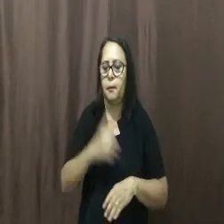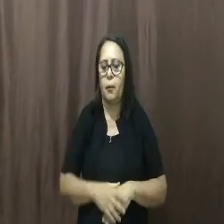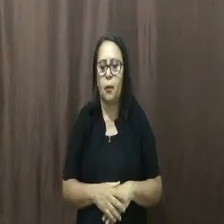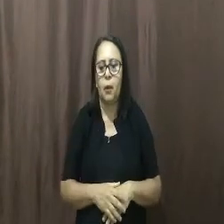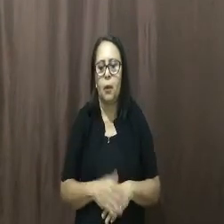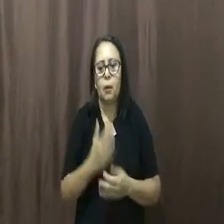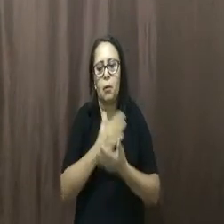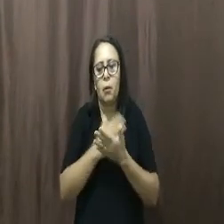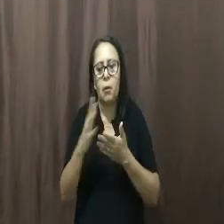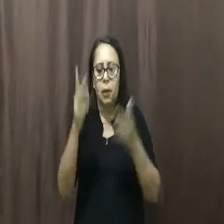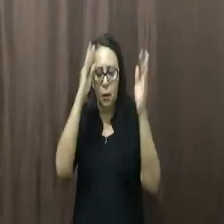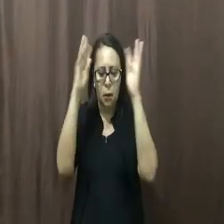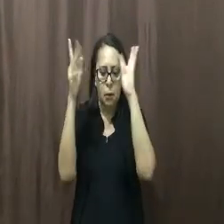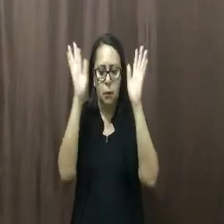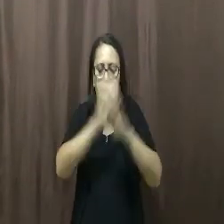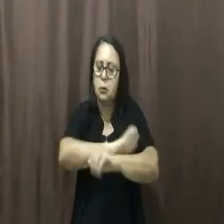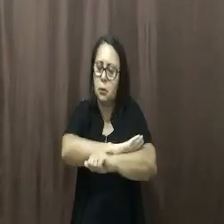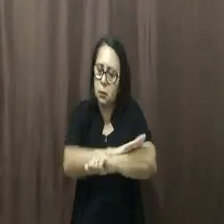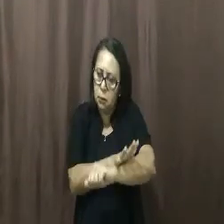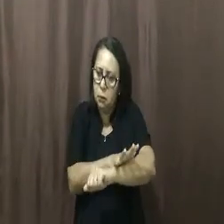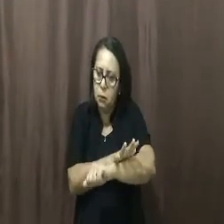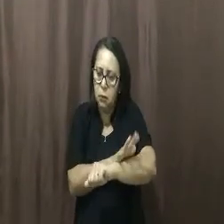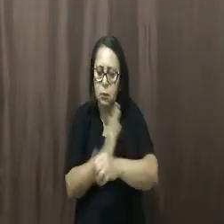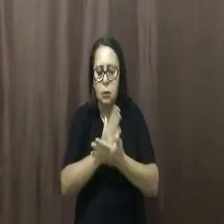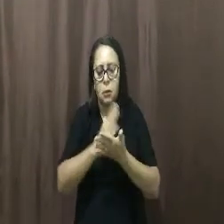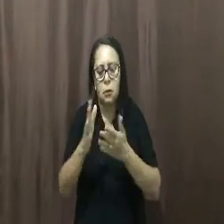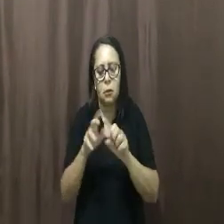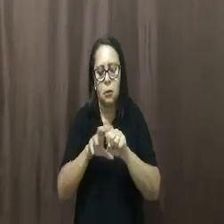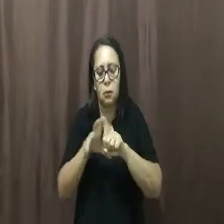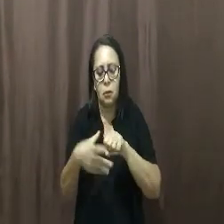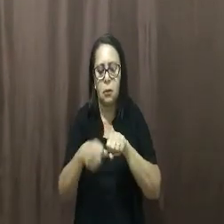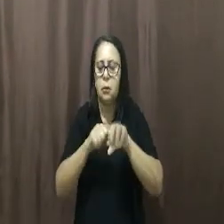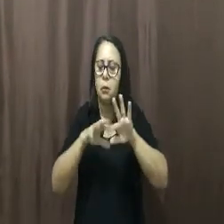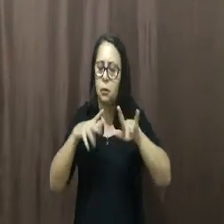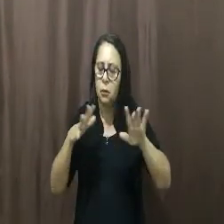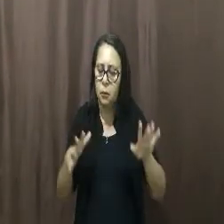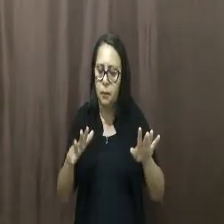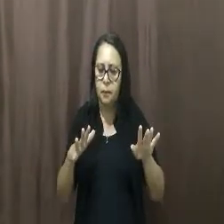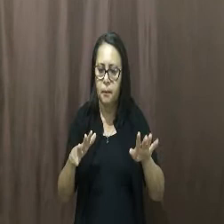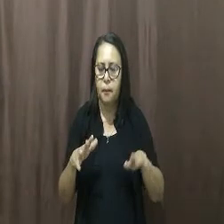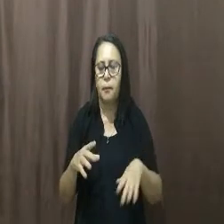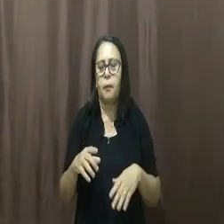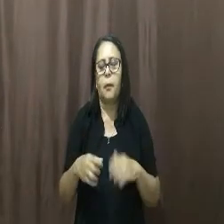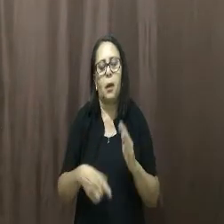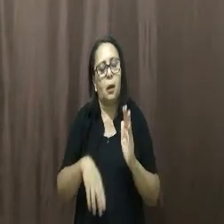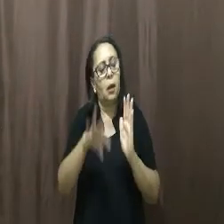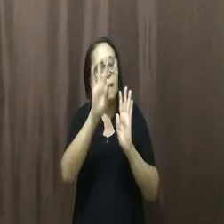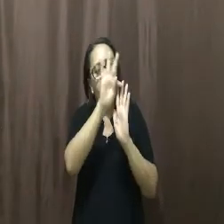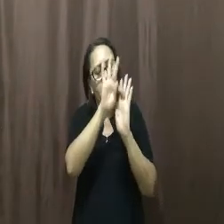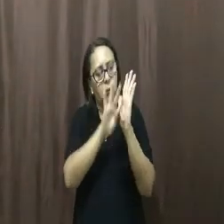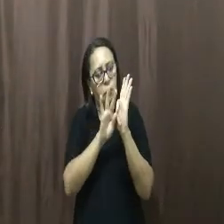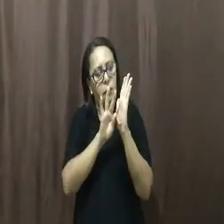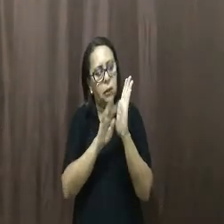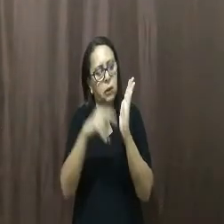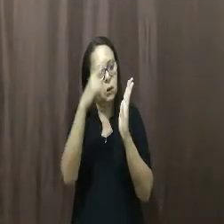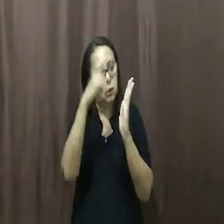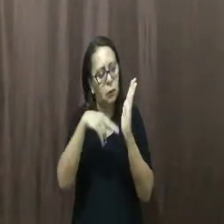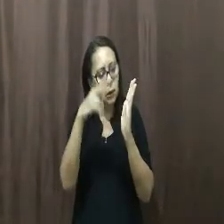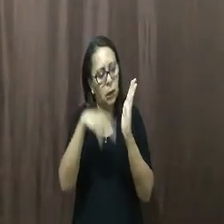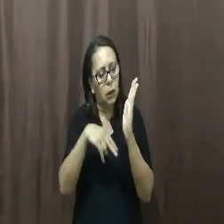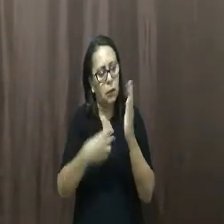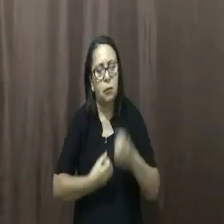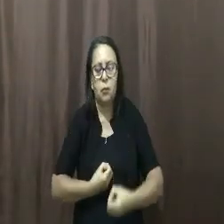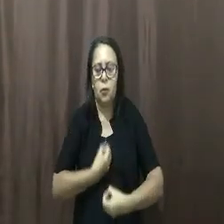Então, eu quero começar essa reflexão sobre o racismo em tempos de pandemia, fazendo a reflexão, a leitura